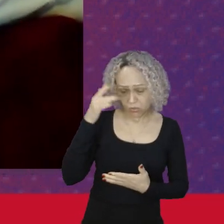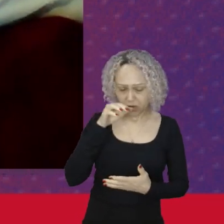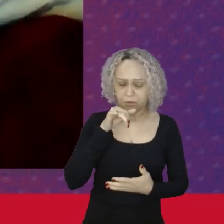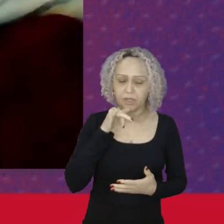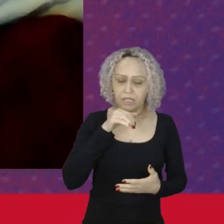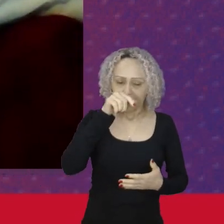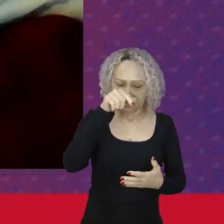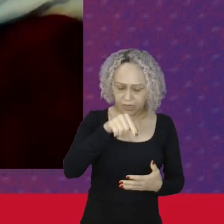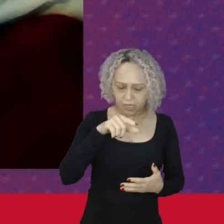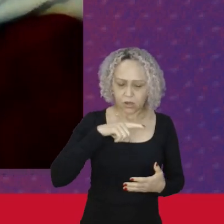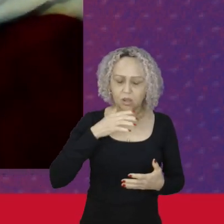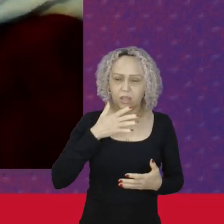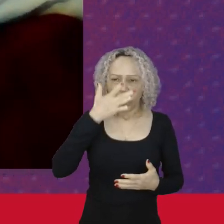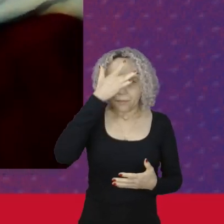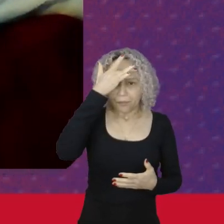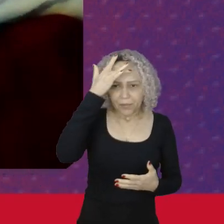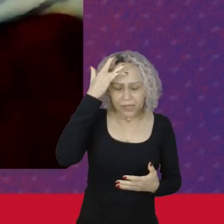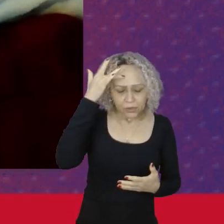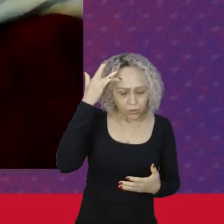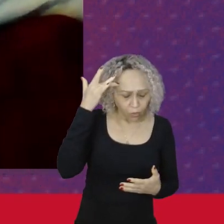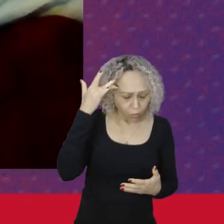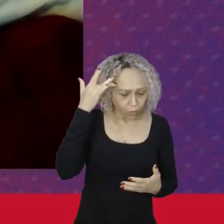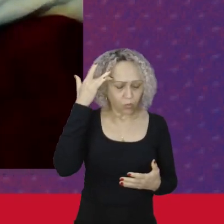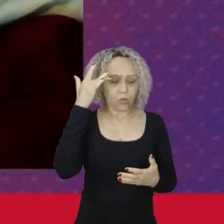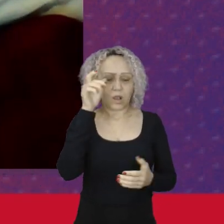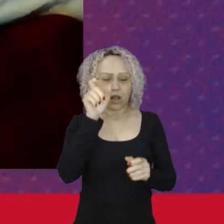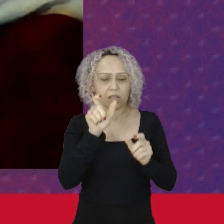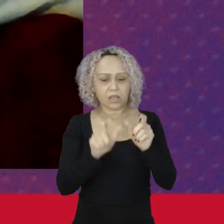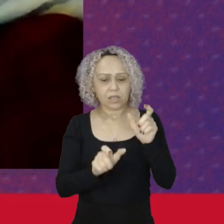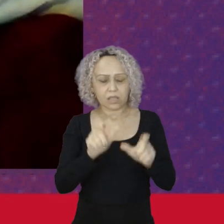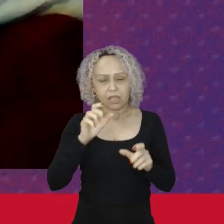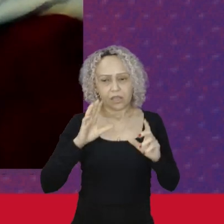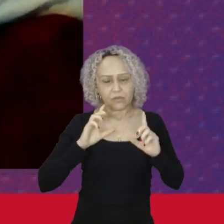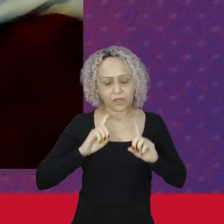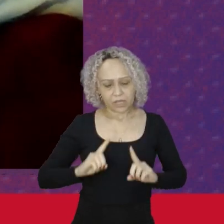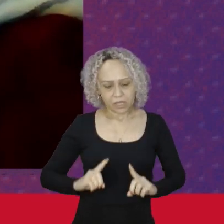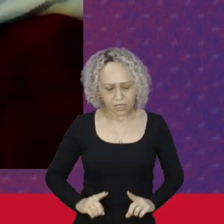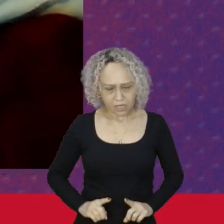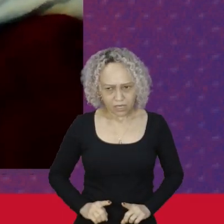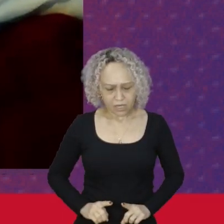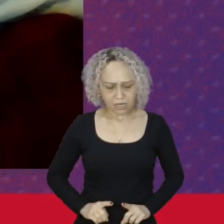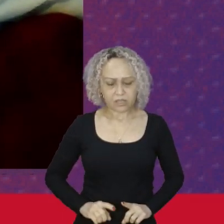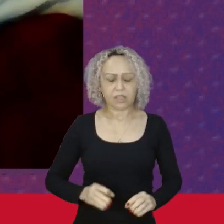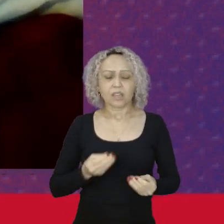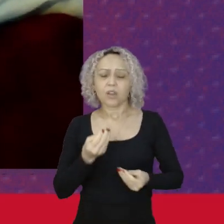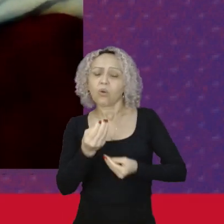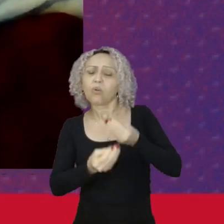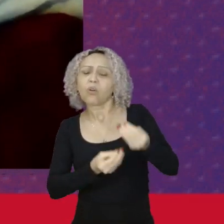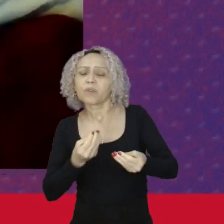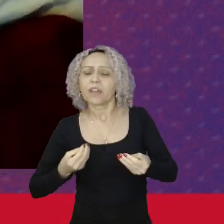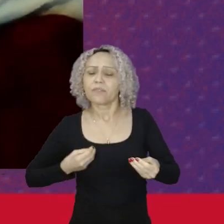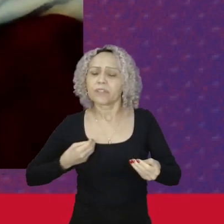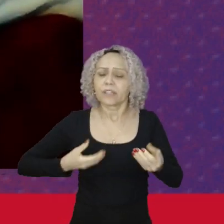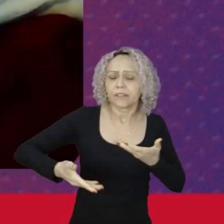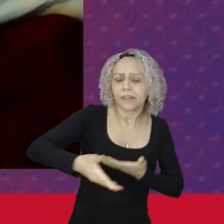político. Então, a deficiência deixa de ser um simples